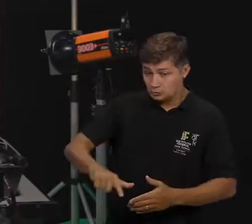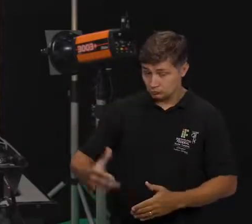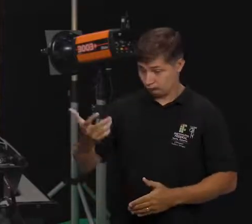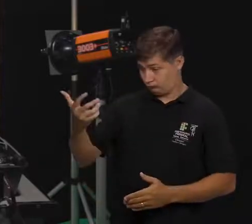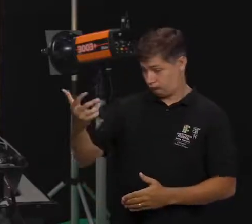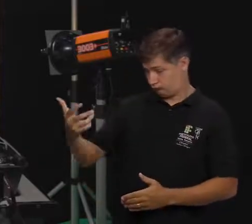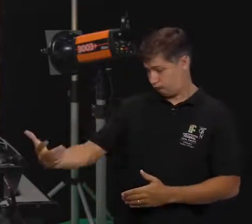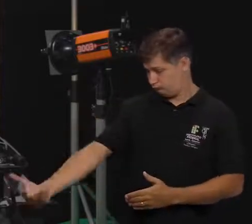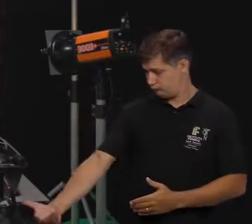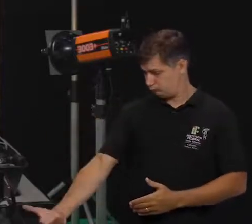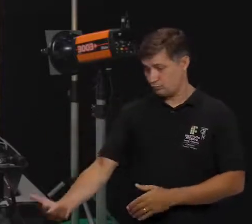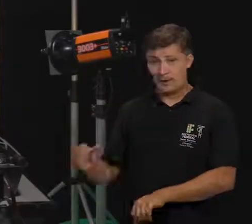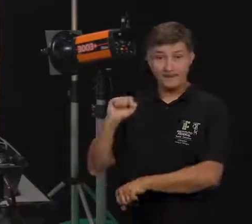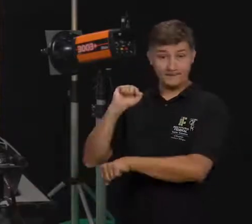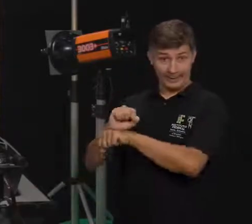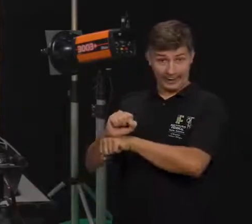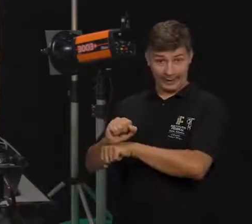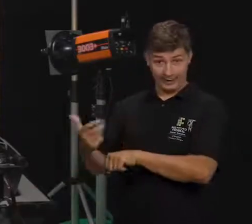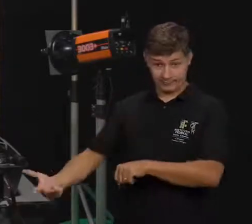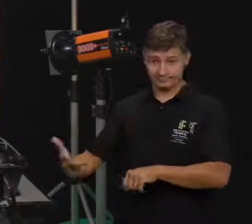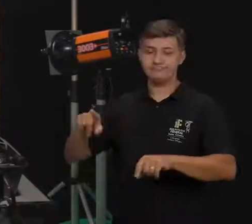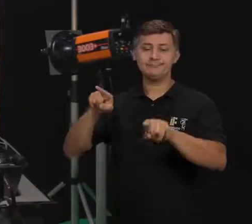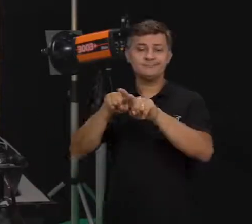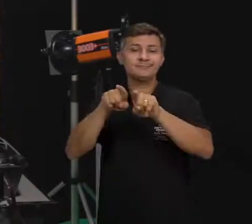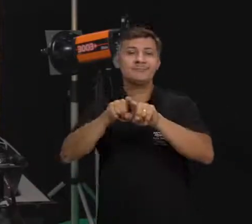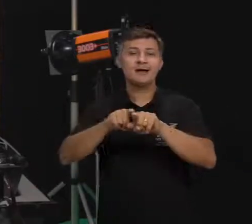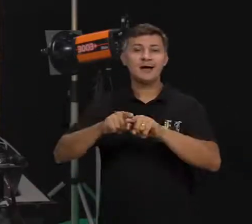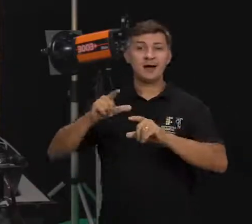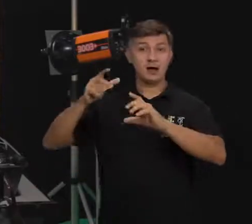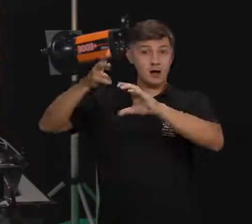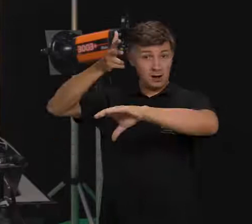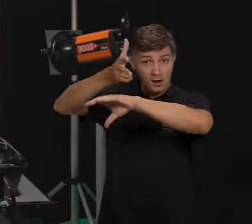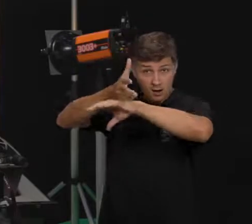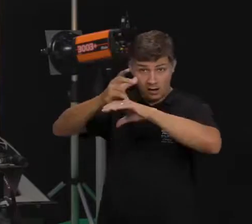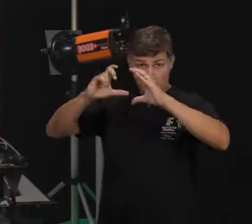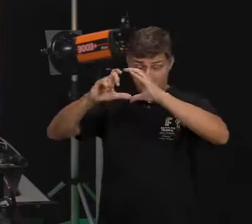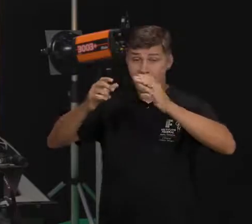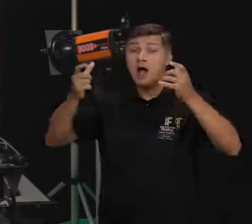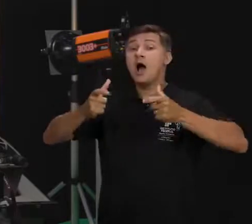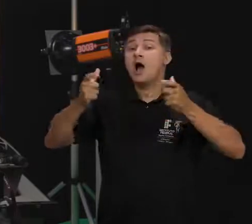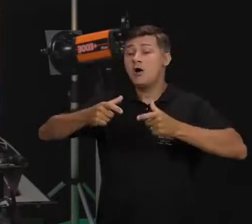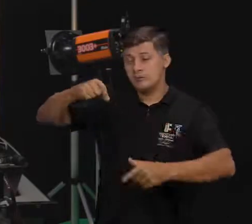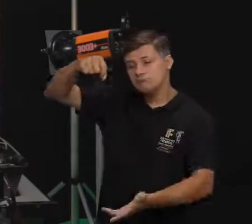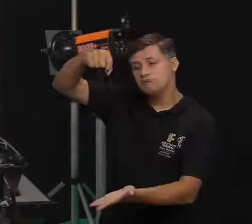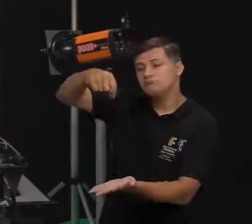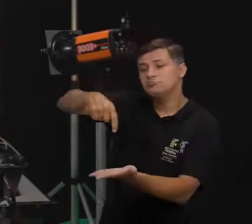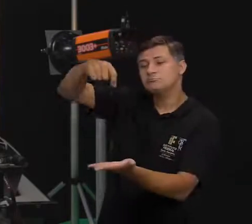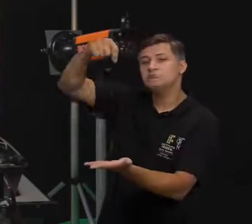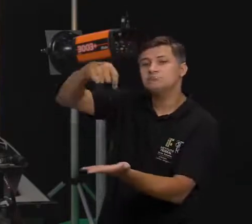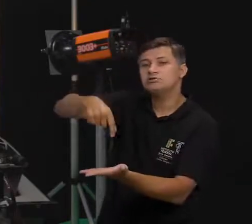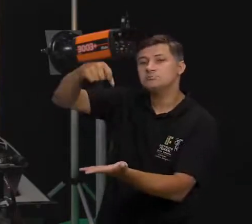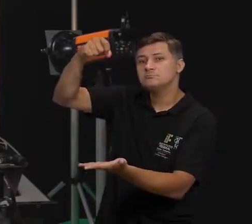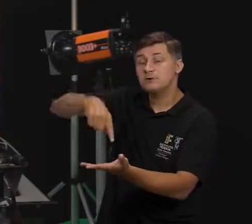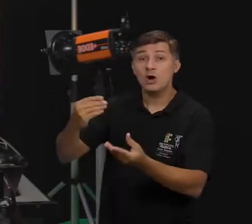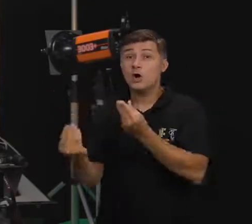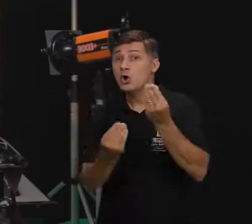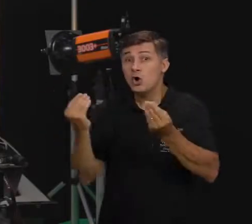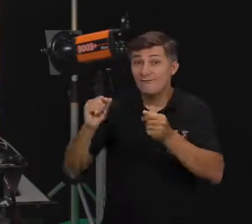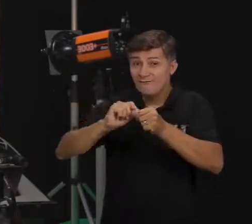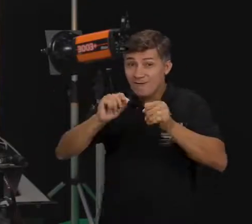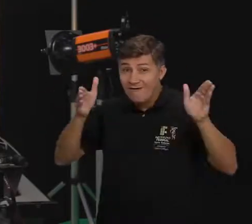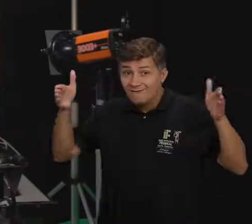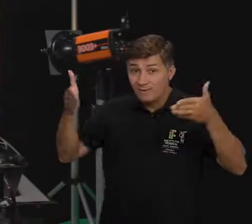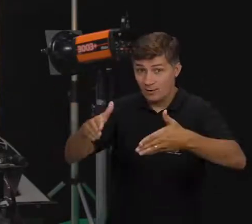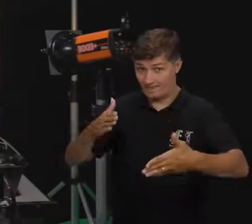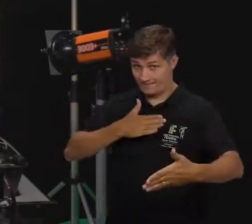paradinho, né? E eu vou verificar através do viewfinder da câmera onde que a gotinha está caindo. Então assim, como é que eu faço o foco?